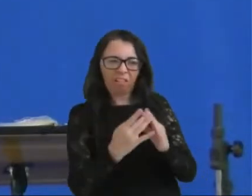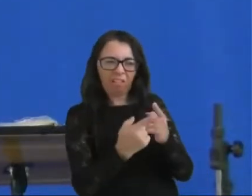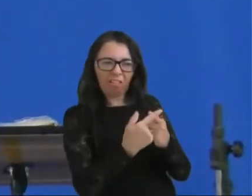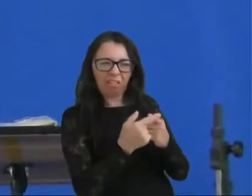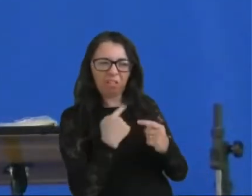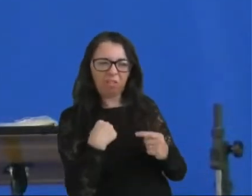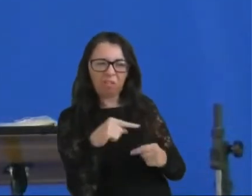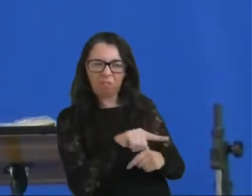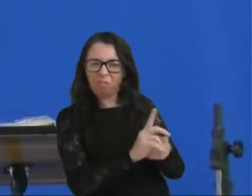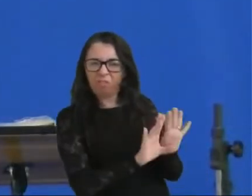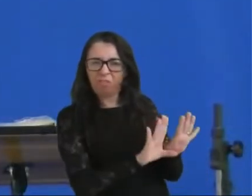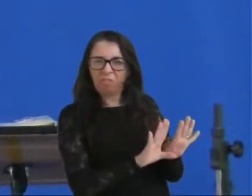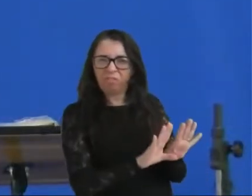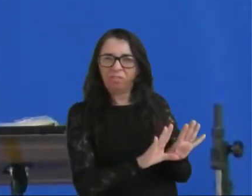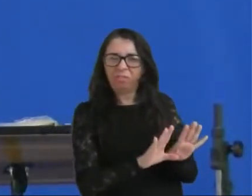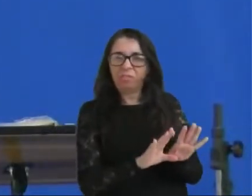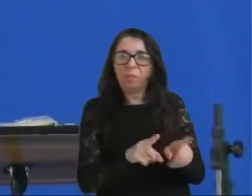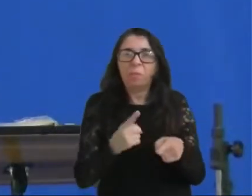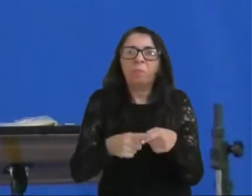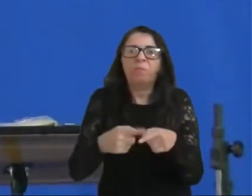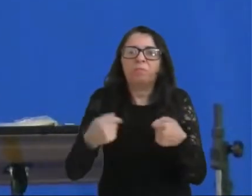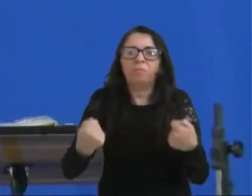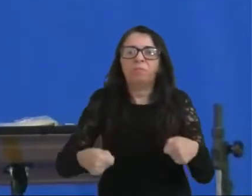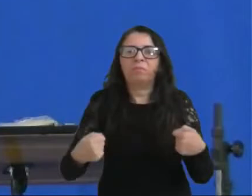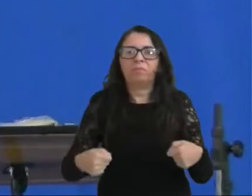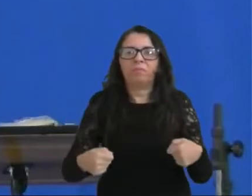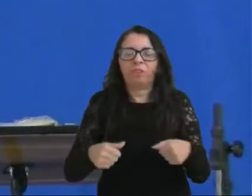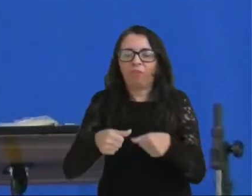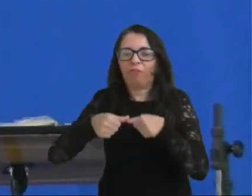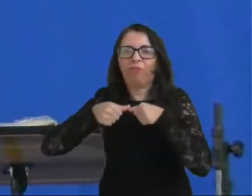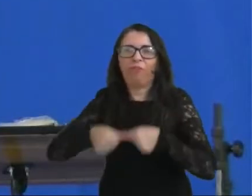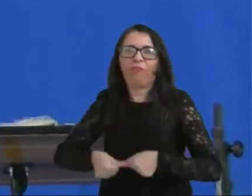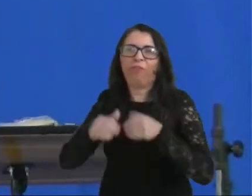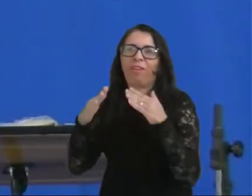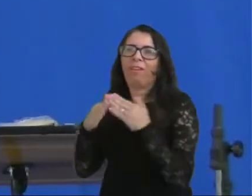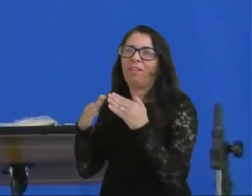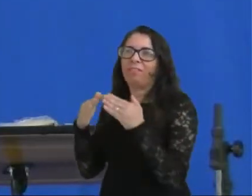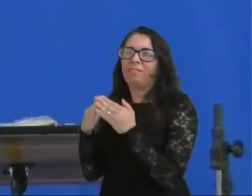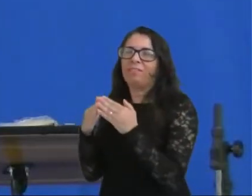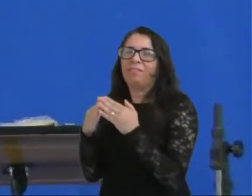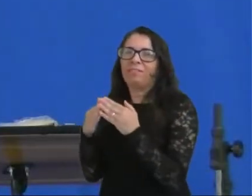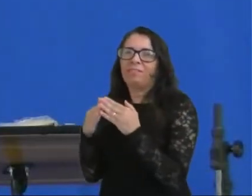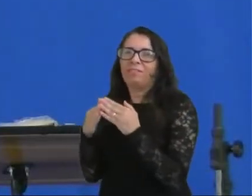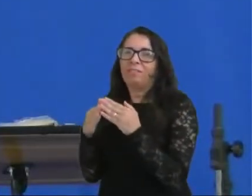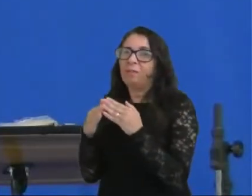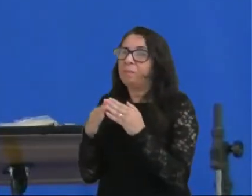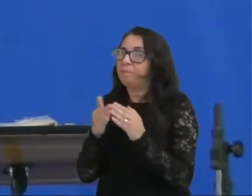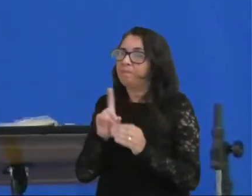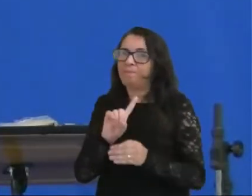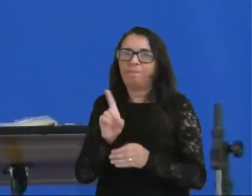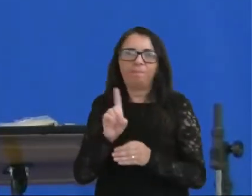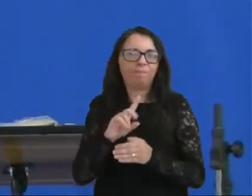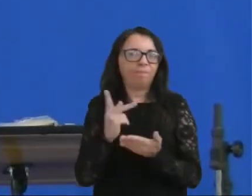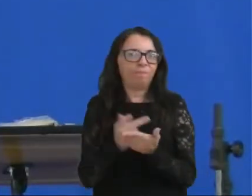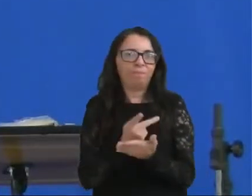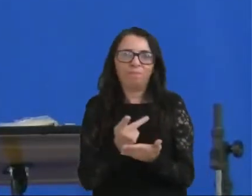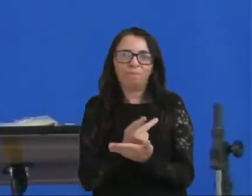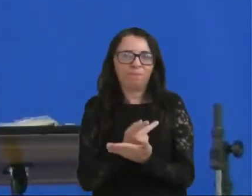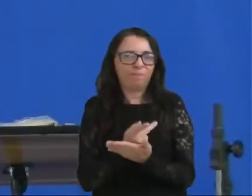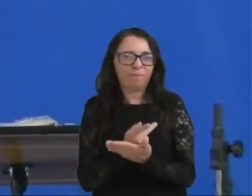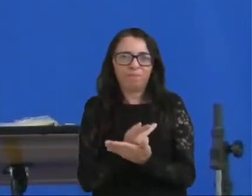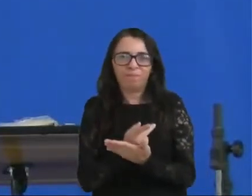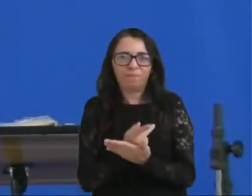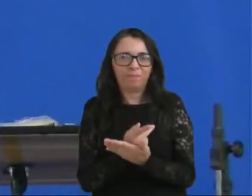igreja. Ele conhece o teu coração. Ele anda no meio da igreja para